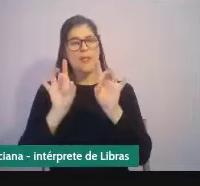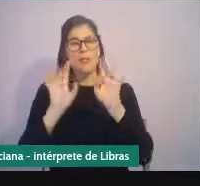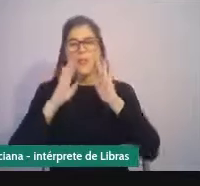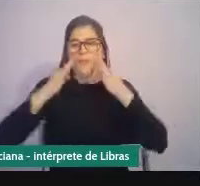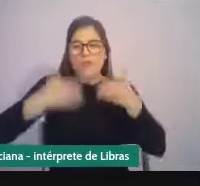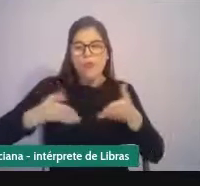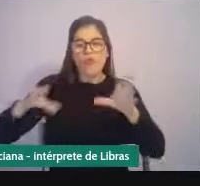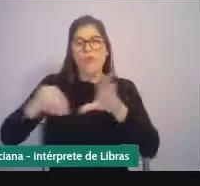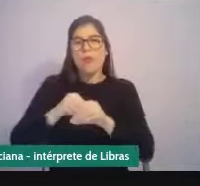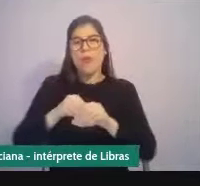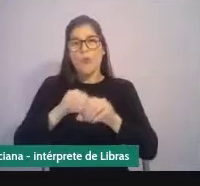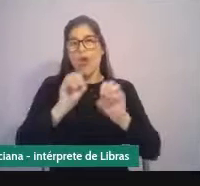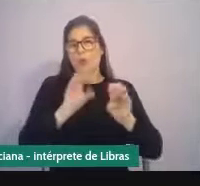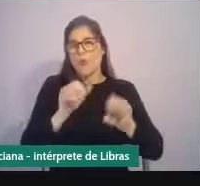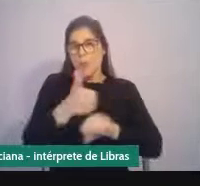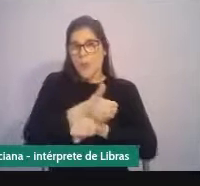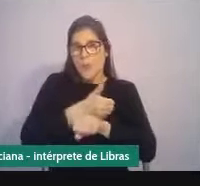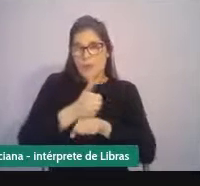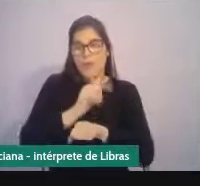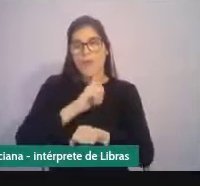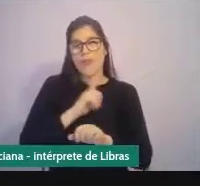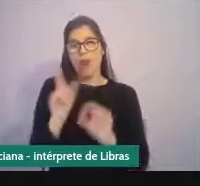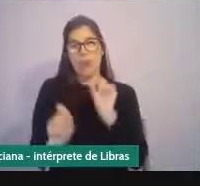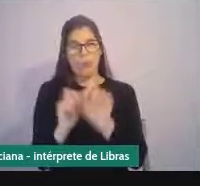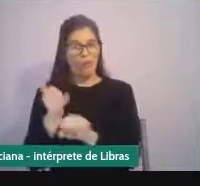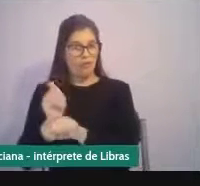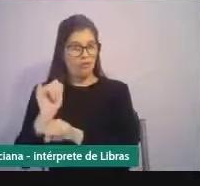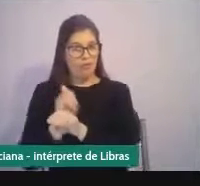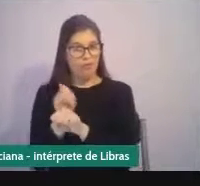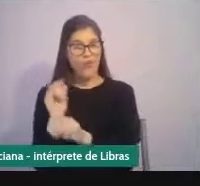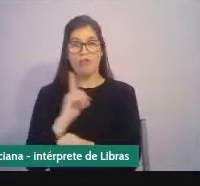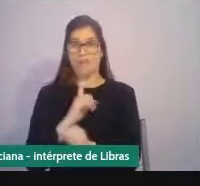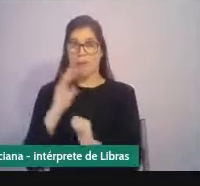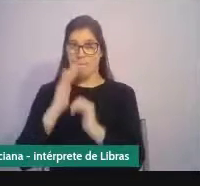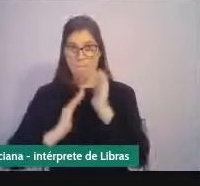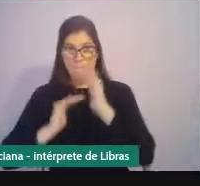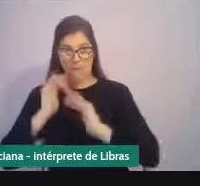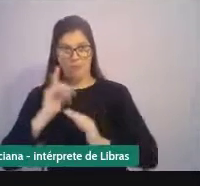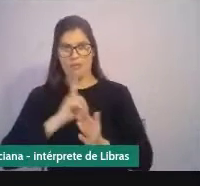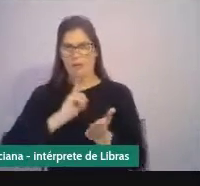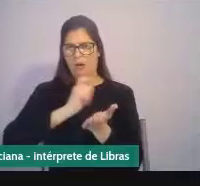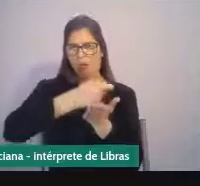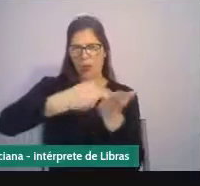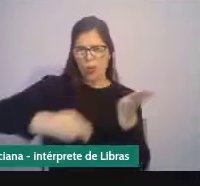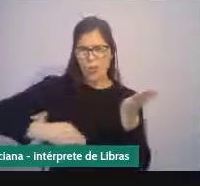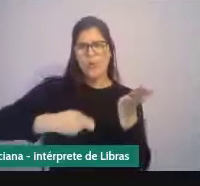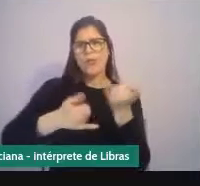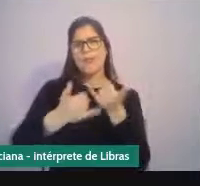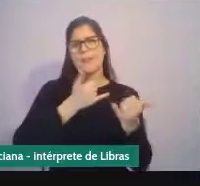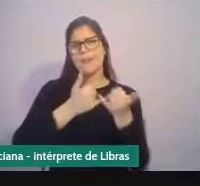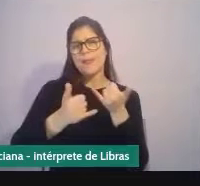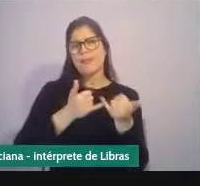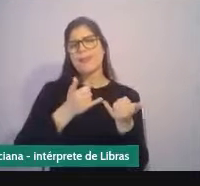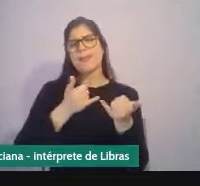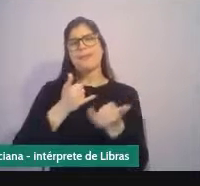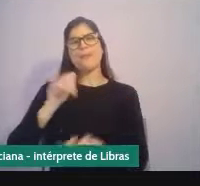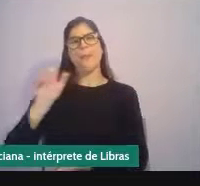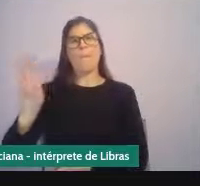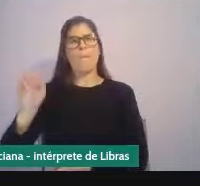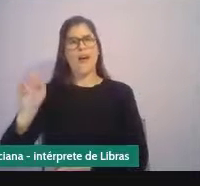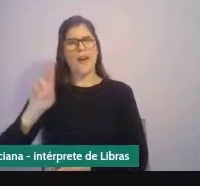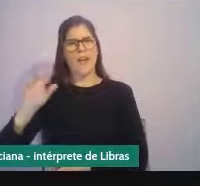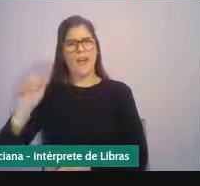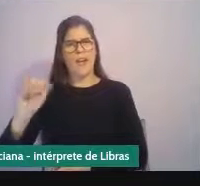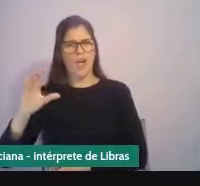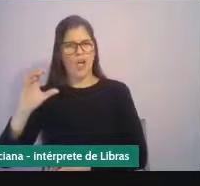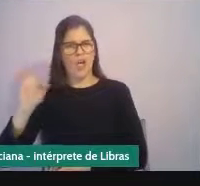que ela se utiliza principalmente de estratégias práticas, e tem autores que falam disso, como Barato, como o